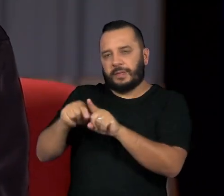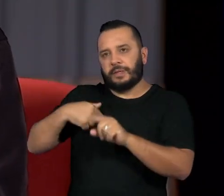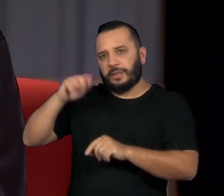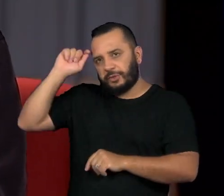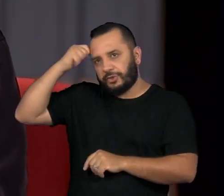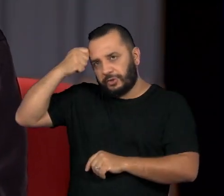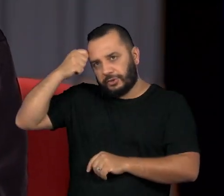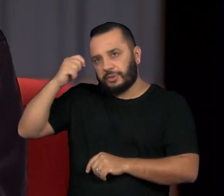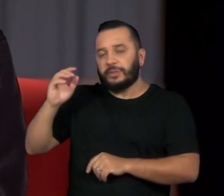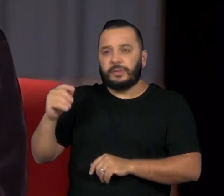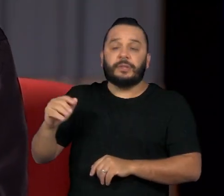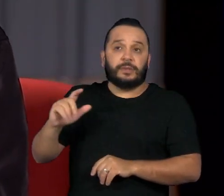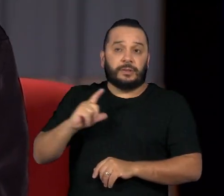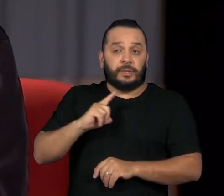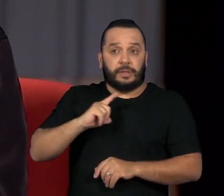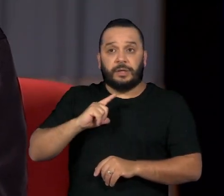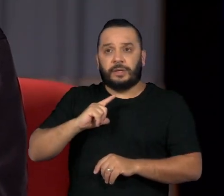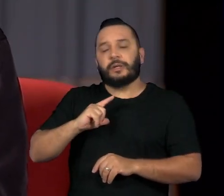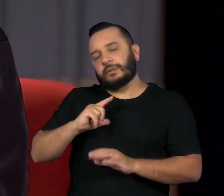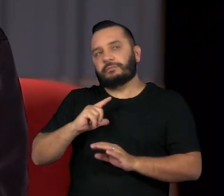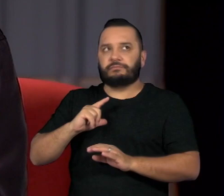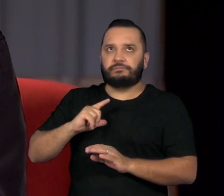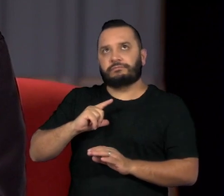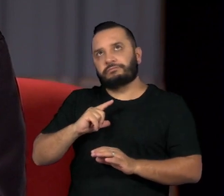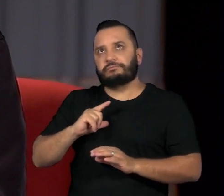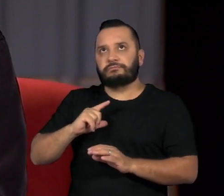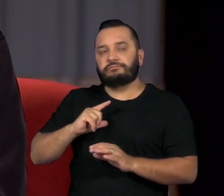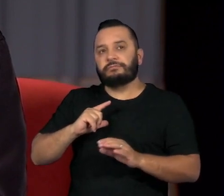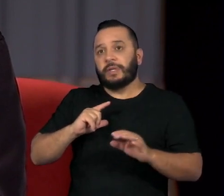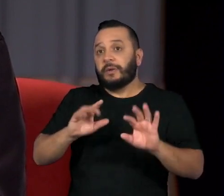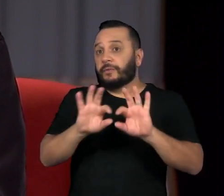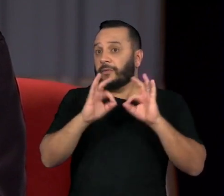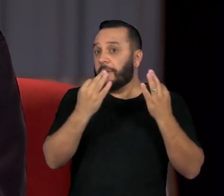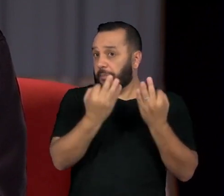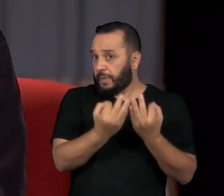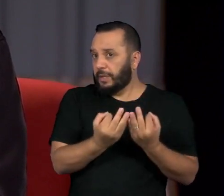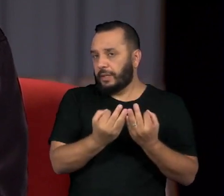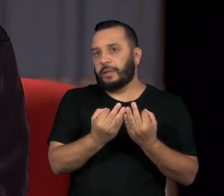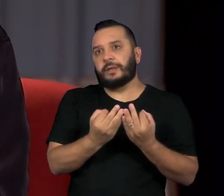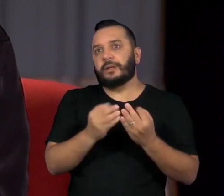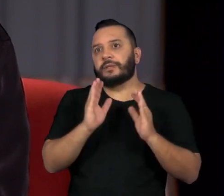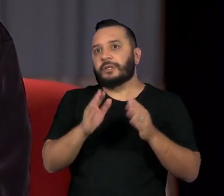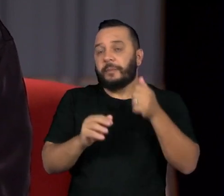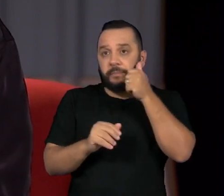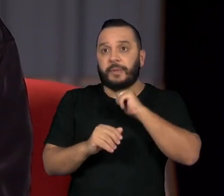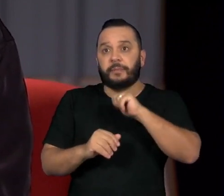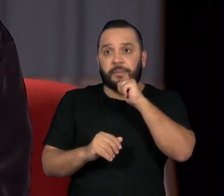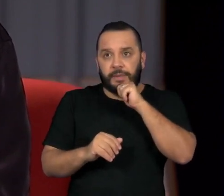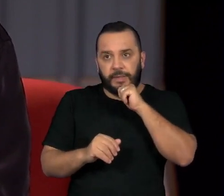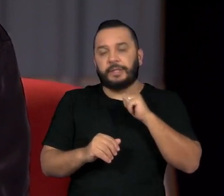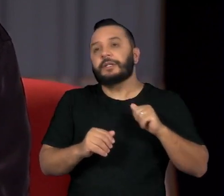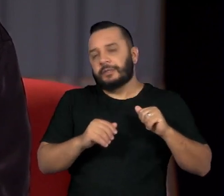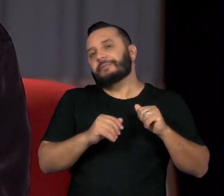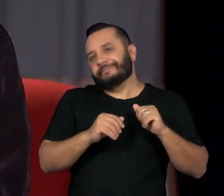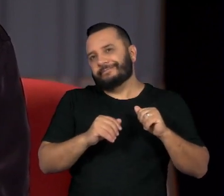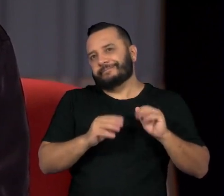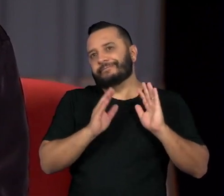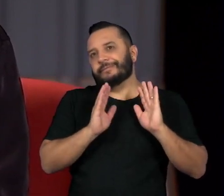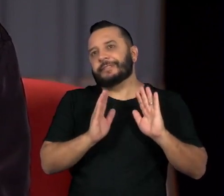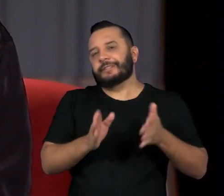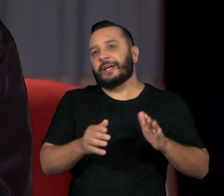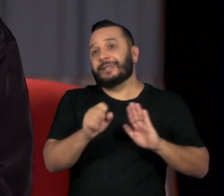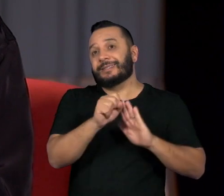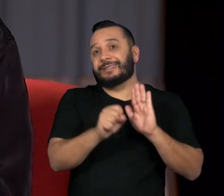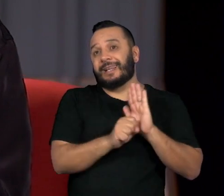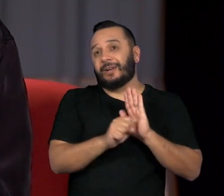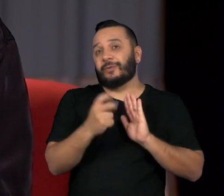da minha família materna que imigrou para o Brasil no começo do século XX, da região do Minho, em Portugal.